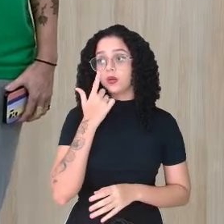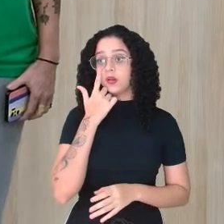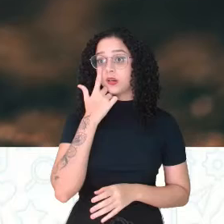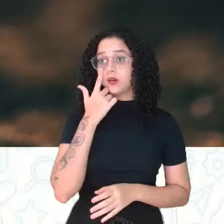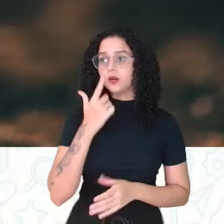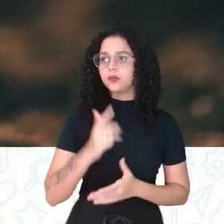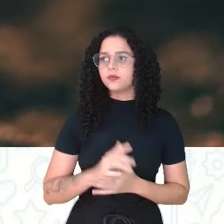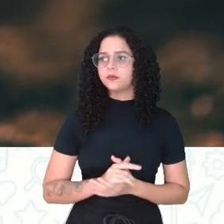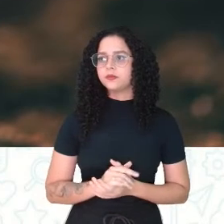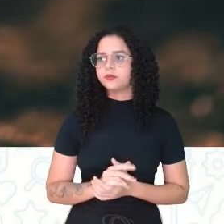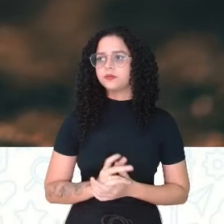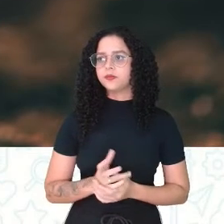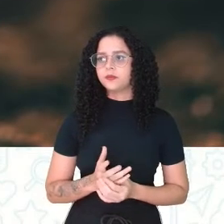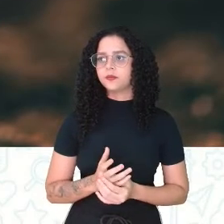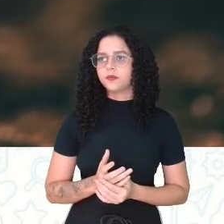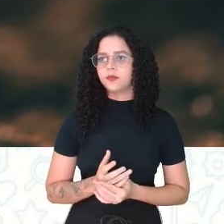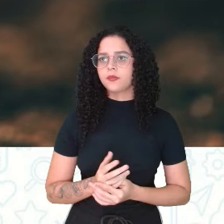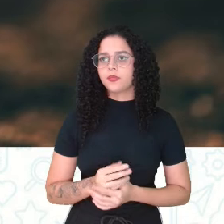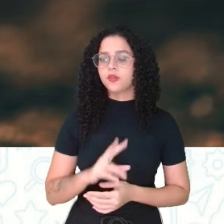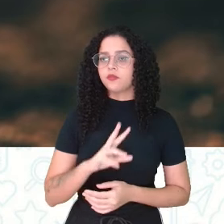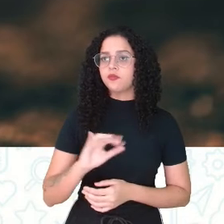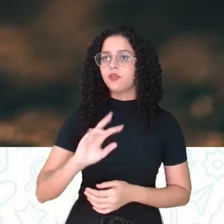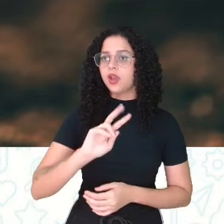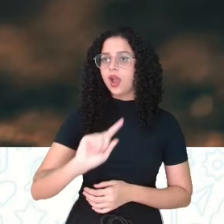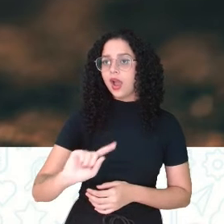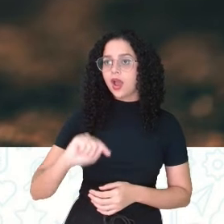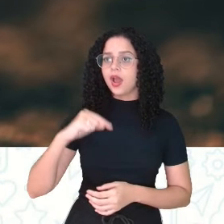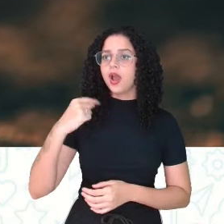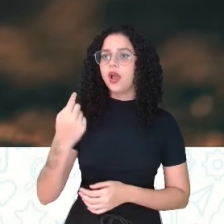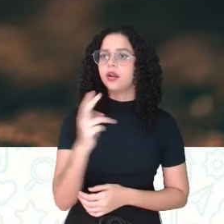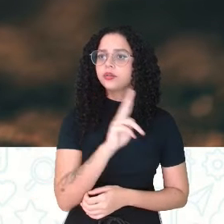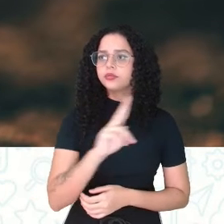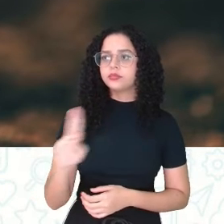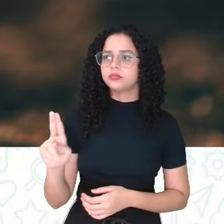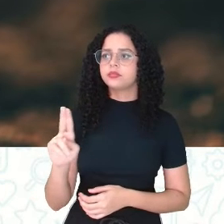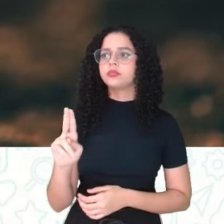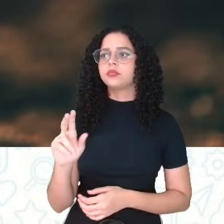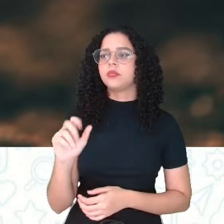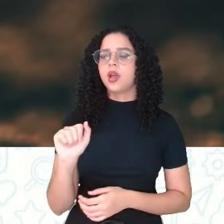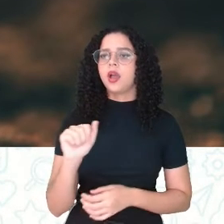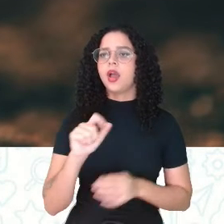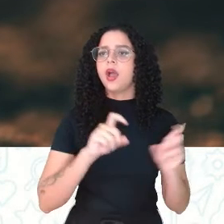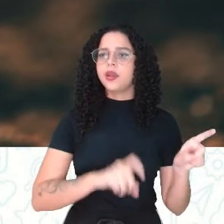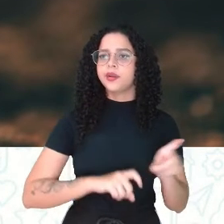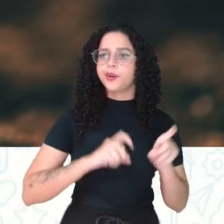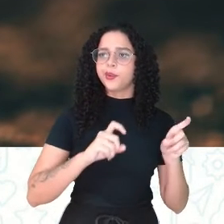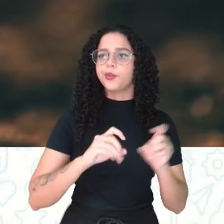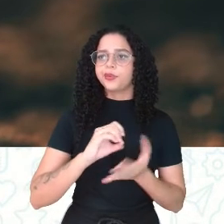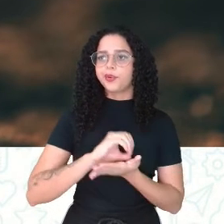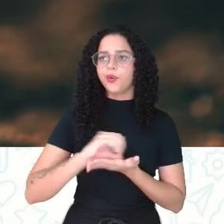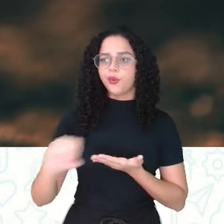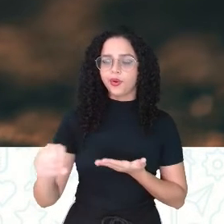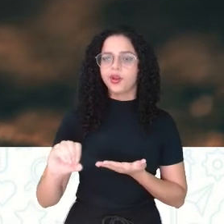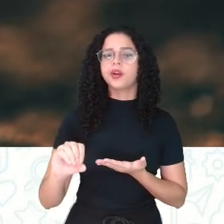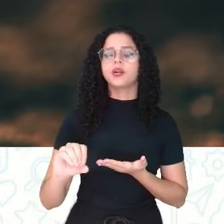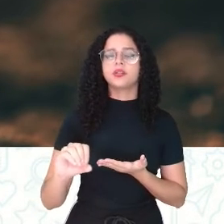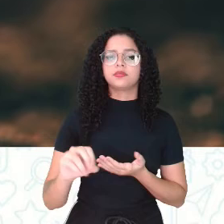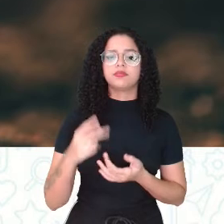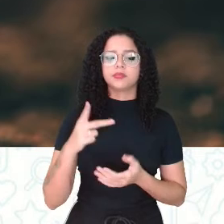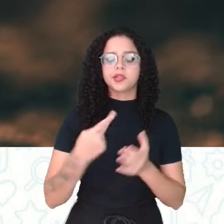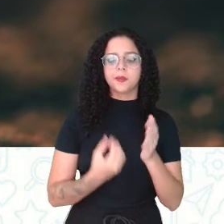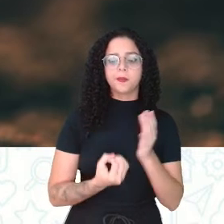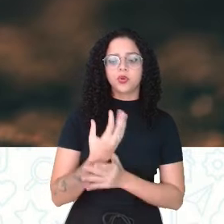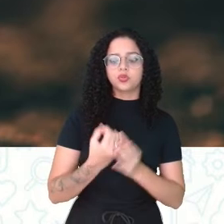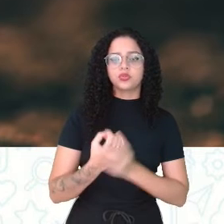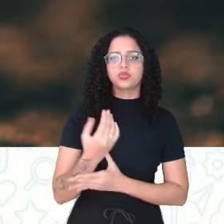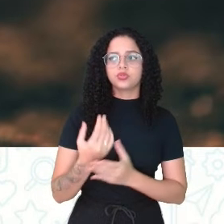no slide. Vai além do que se chama de agricultura orgânica, né? Nessa produção aí de